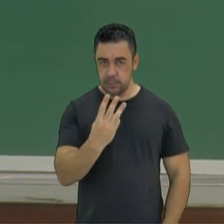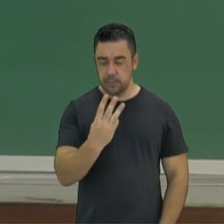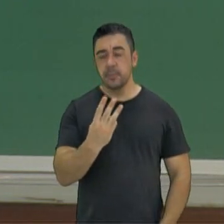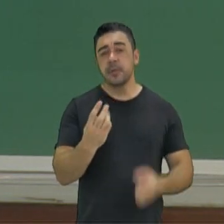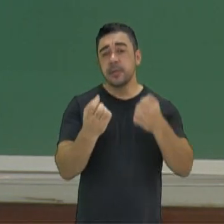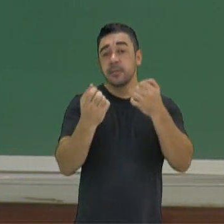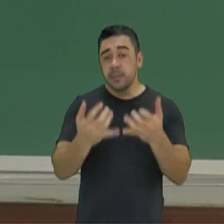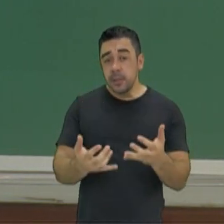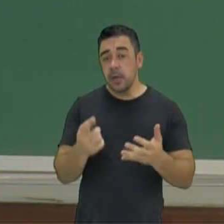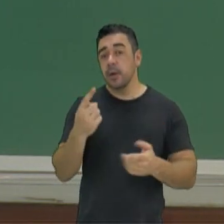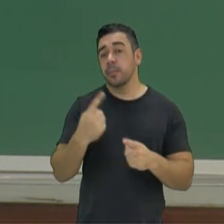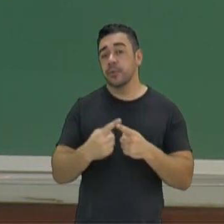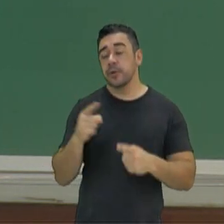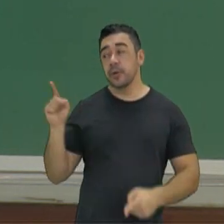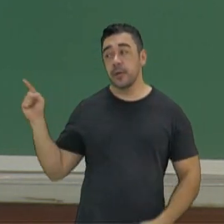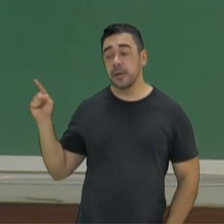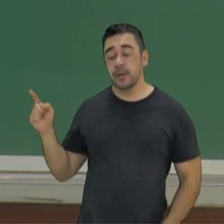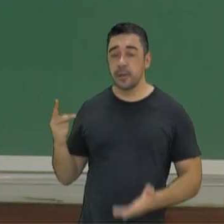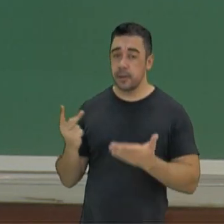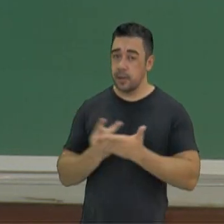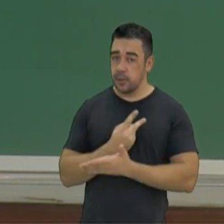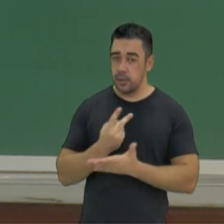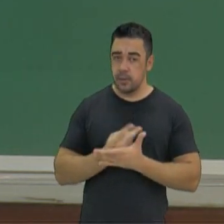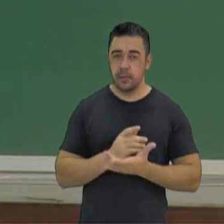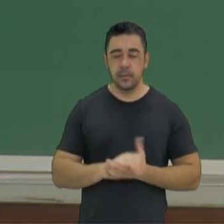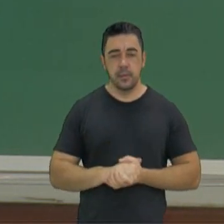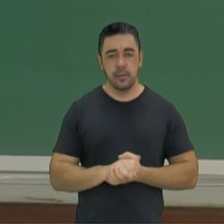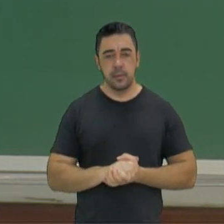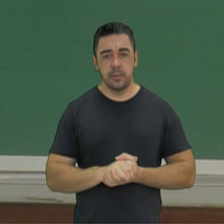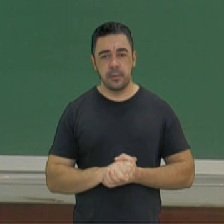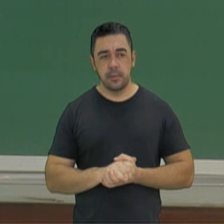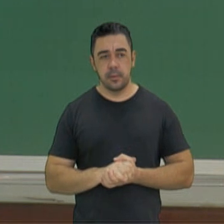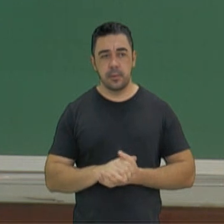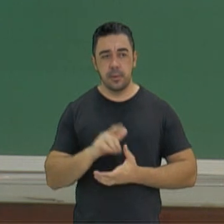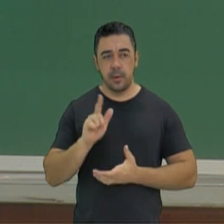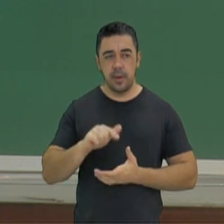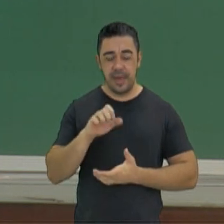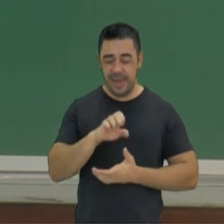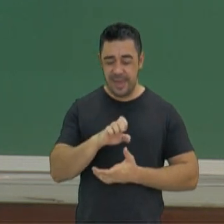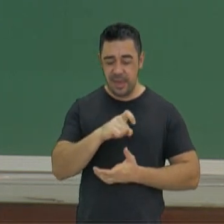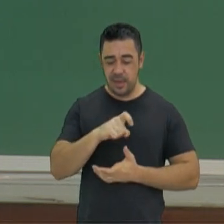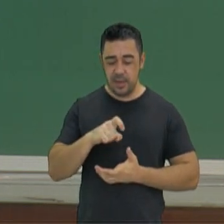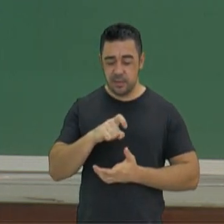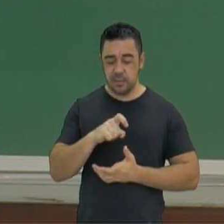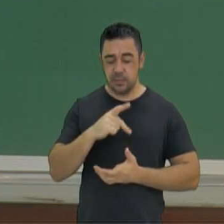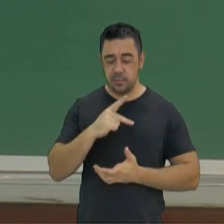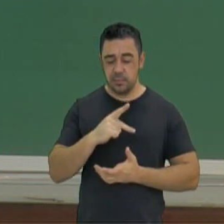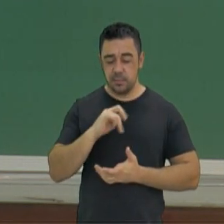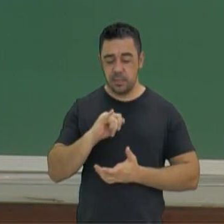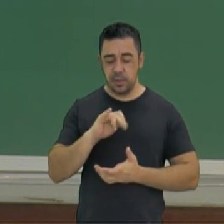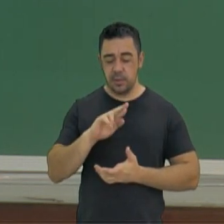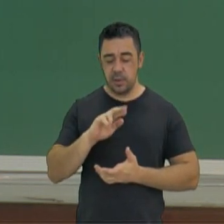gente comentar por que ela está errada. Então, durante a expiração, ou seja,